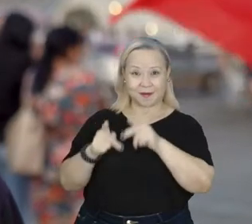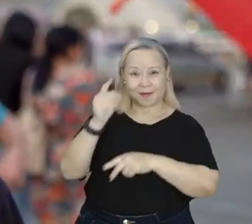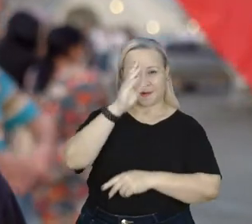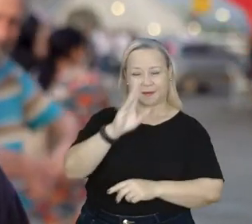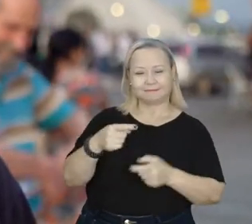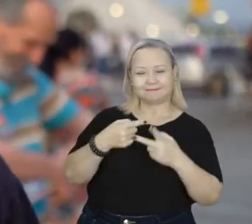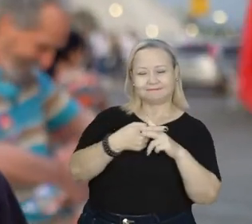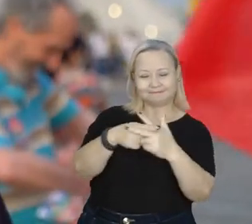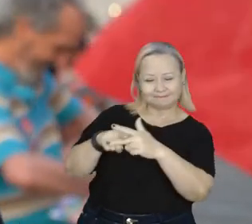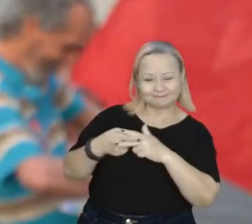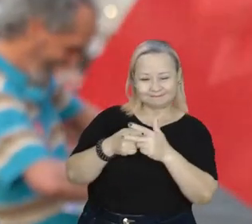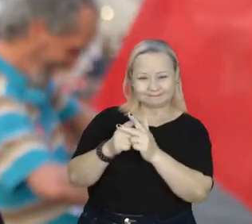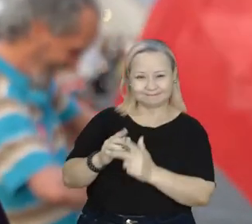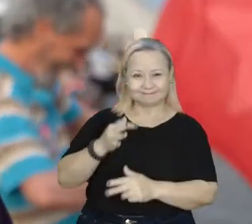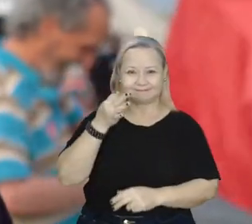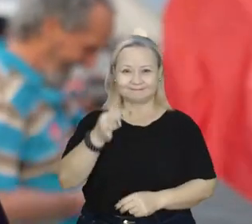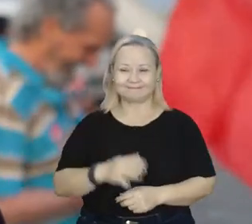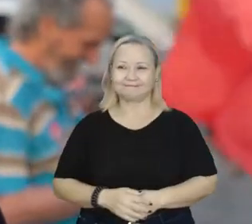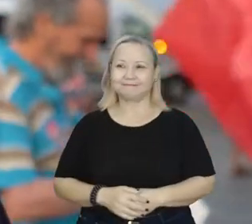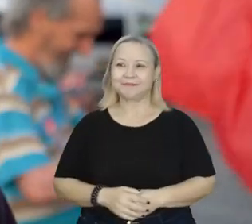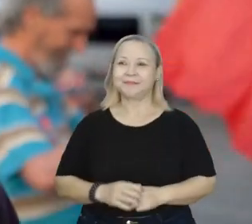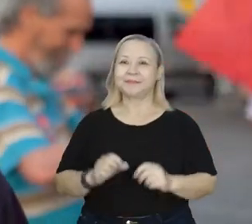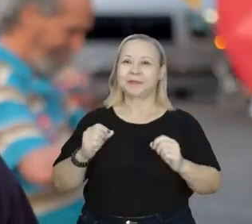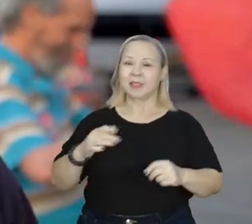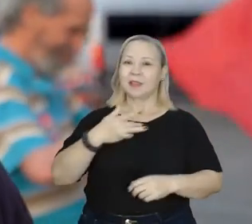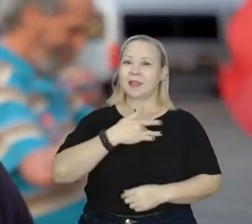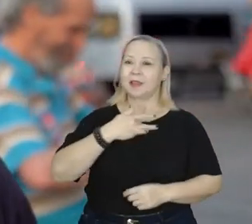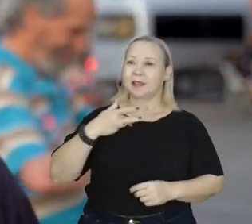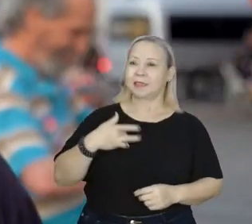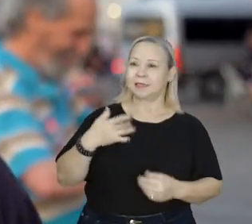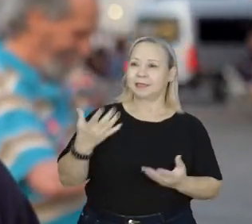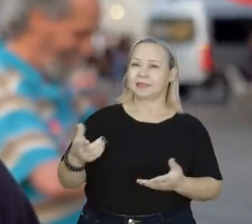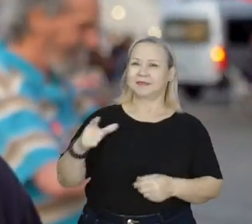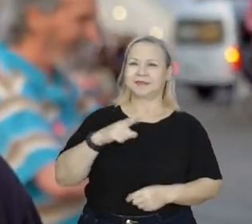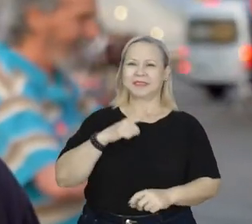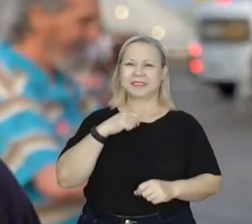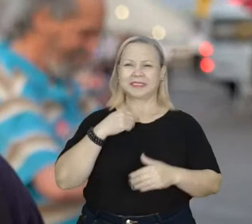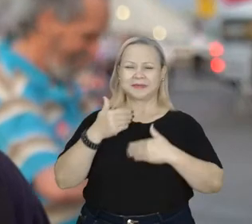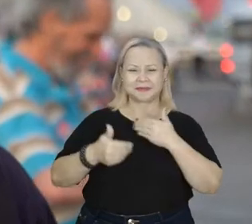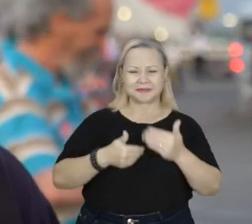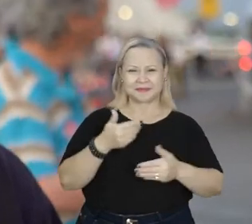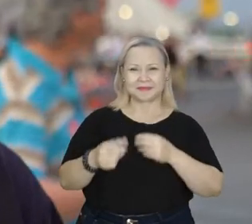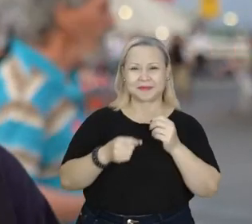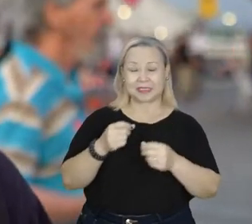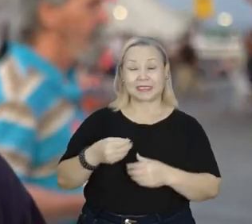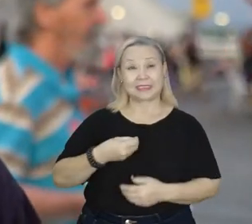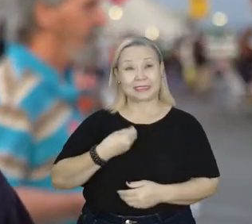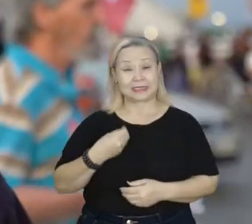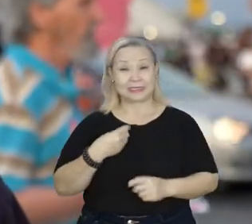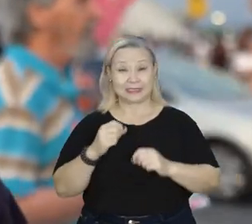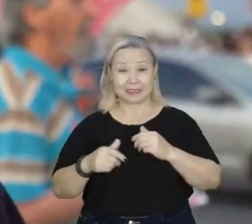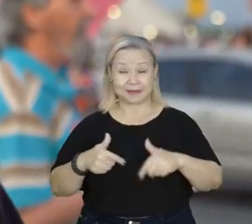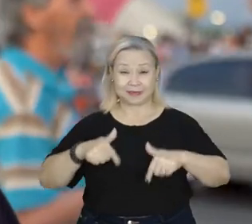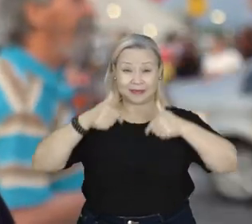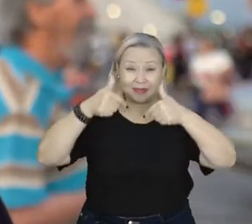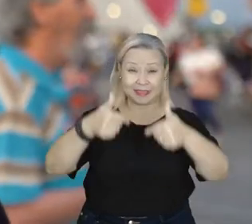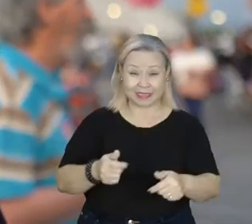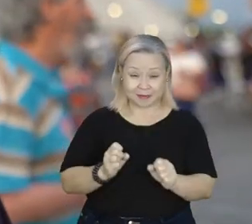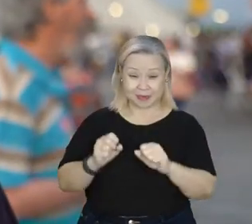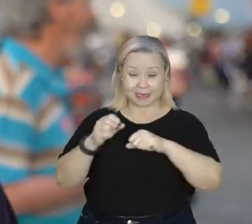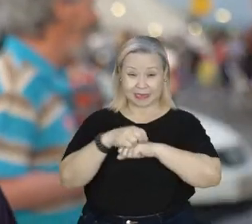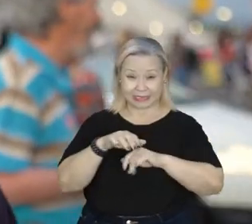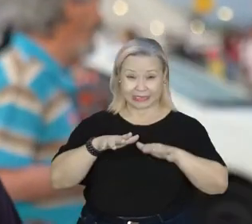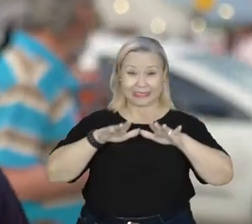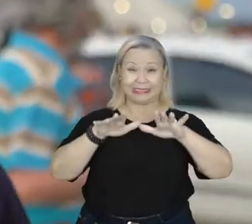construir o futuro. Eu, como profissional de saúde, que tivemos todo um processo, ainda estamos em processo de enfrentamento de uma grande